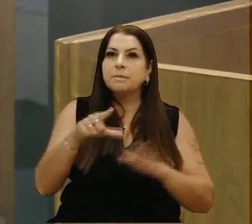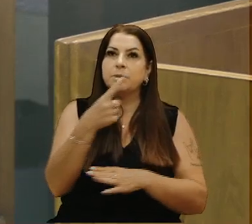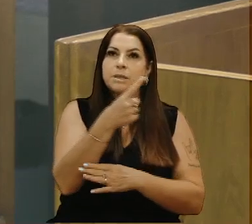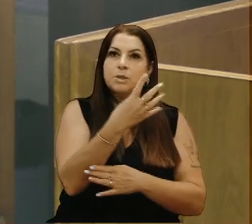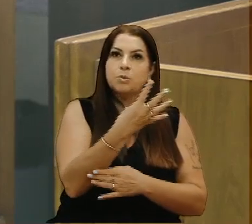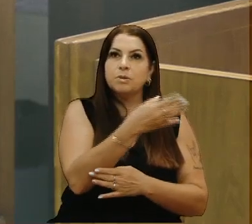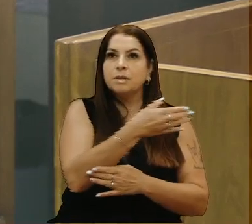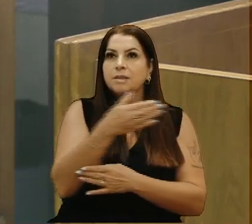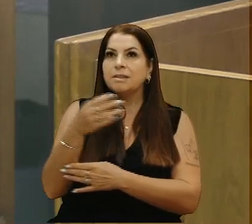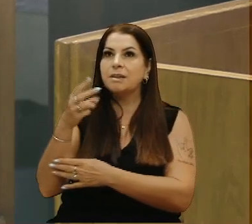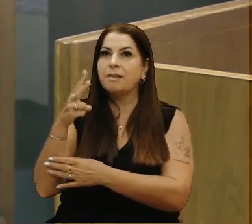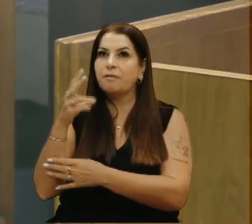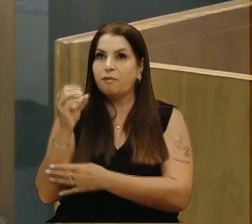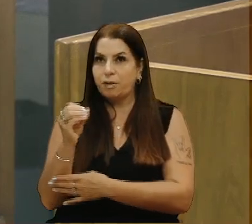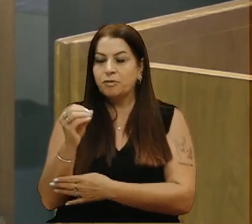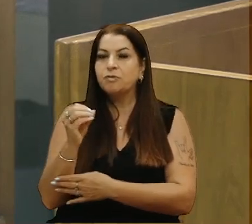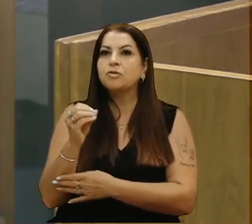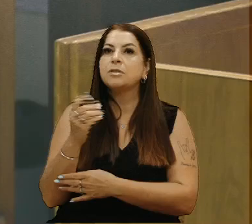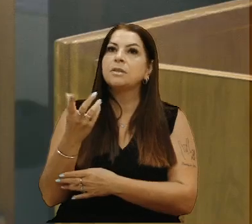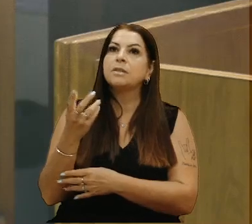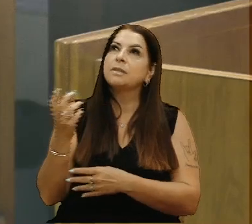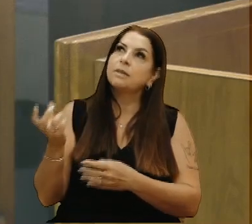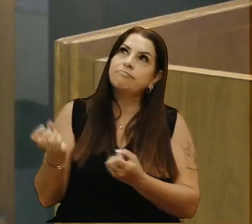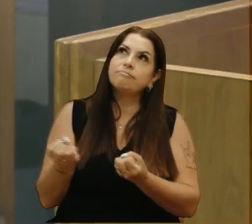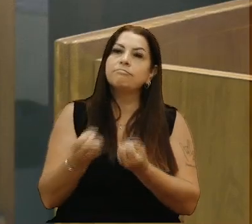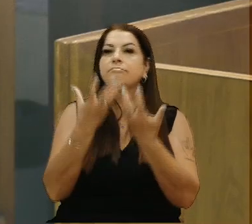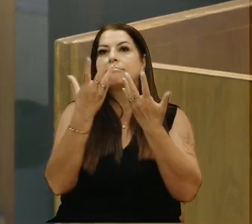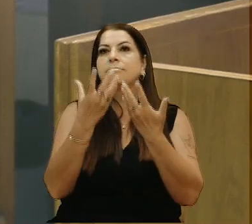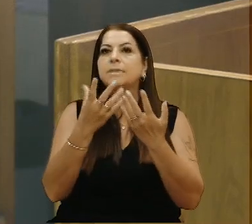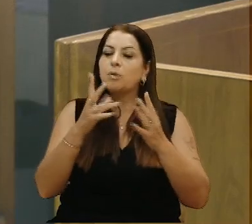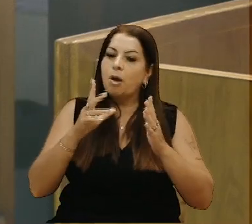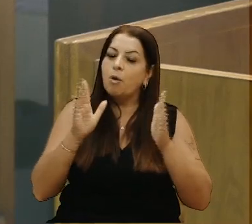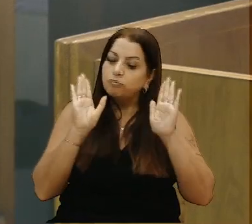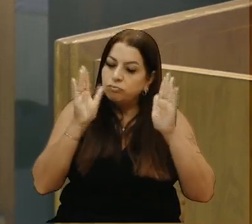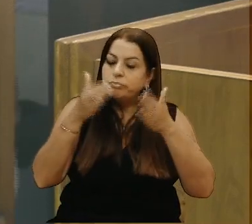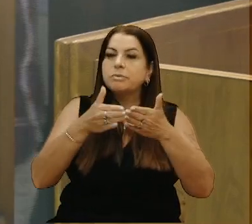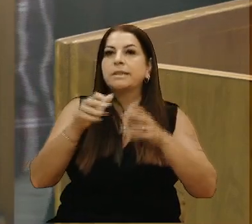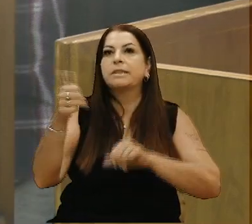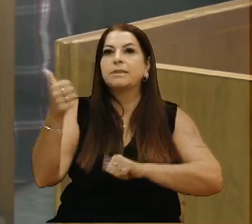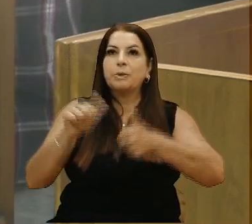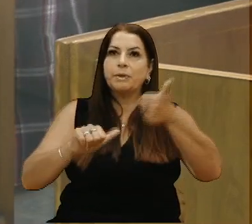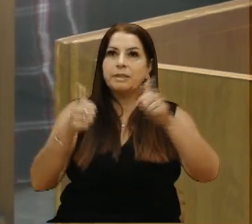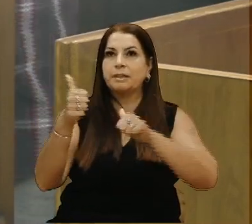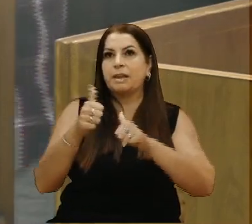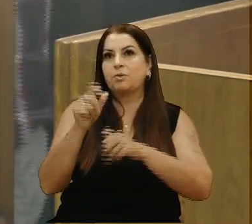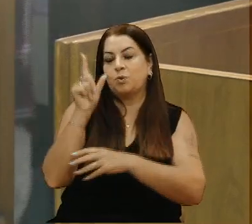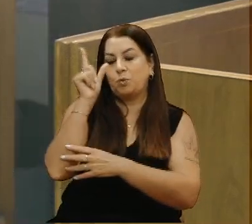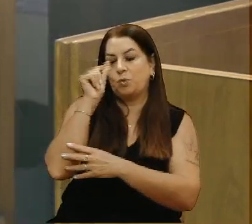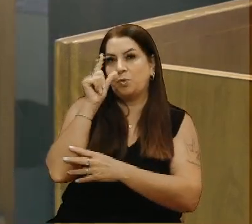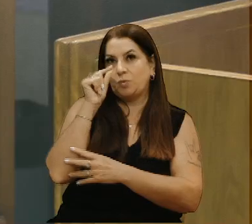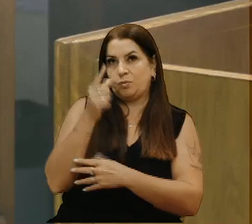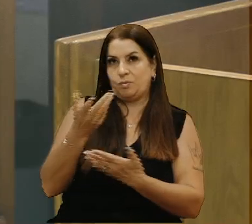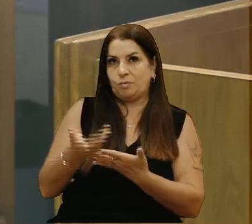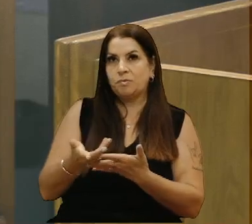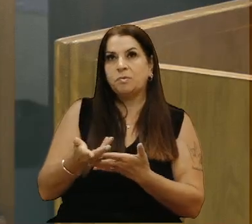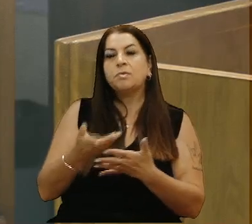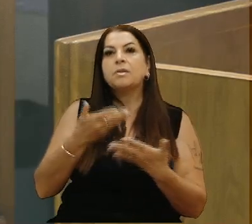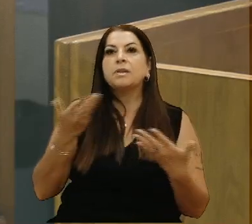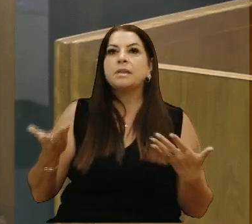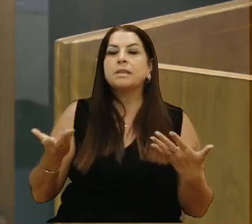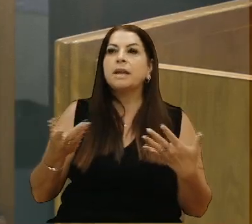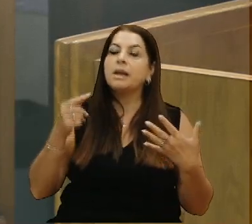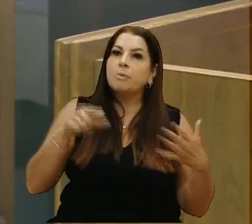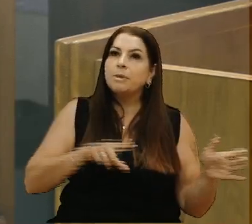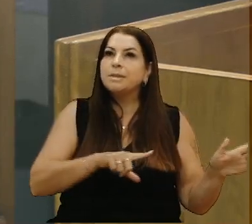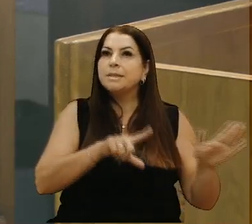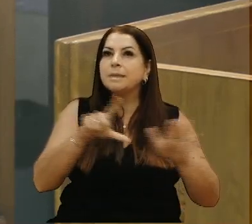20, existe essa celebração, uma semana dedicada à qualidade do sono. É uma